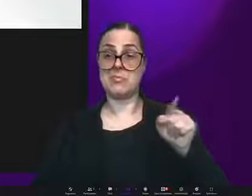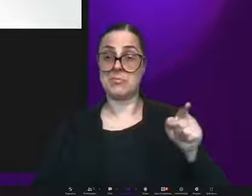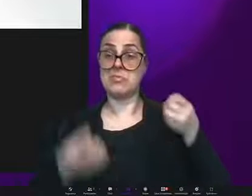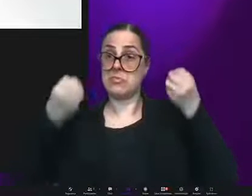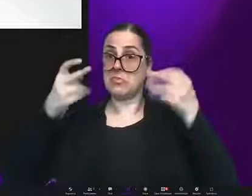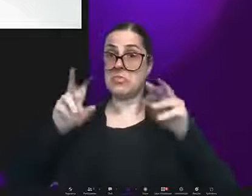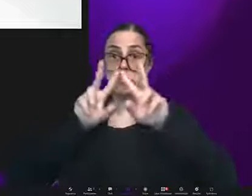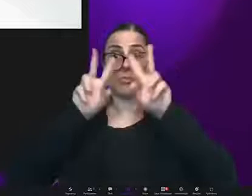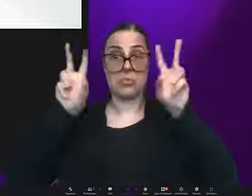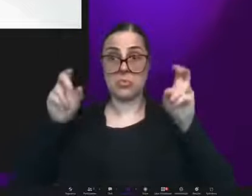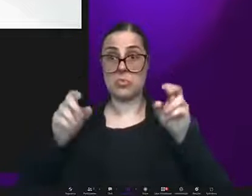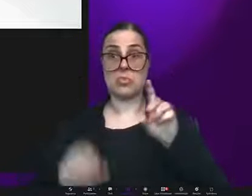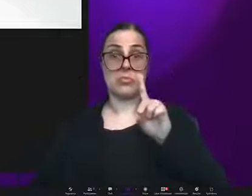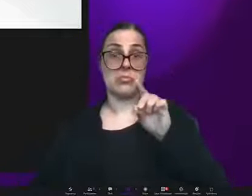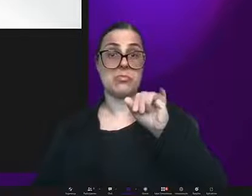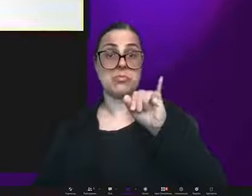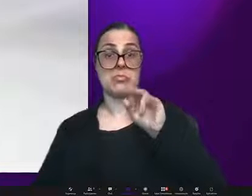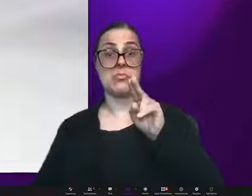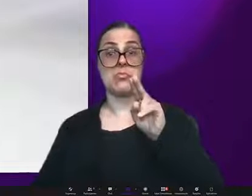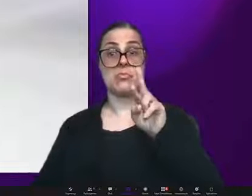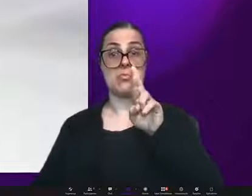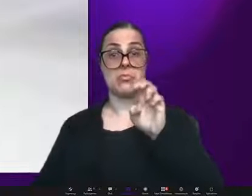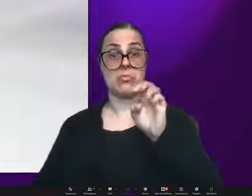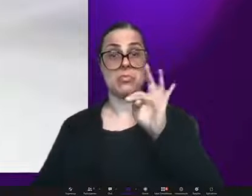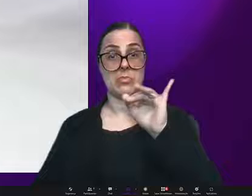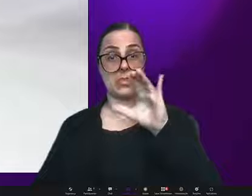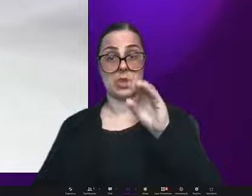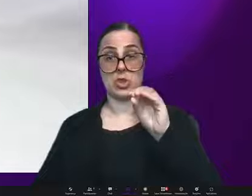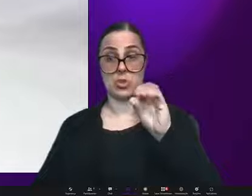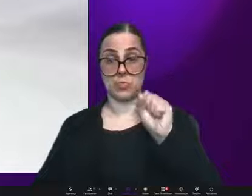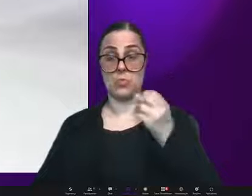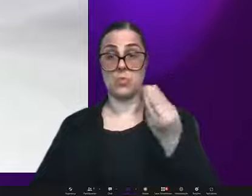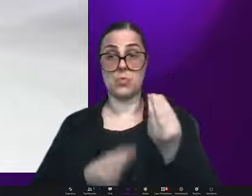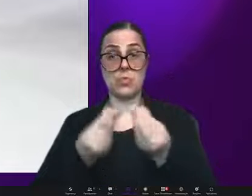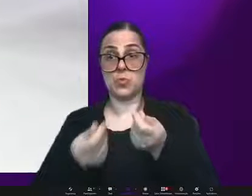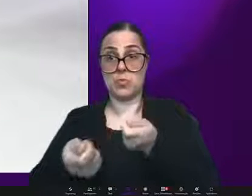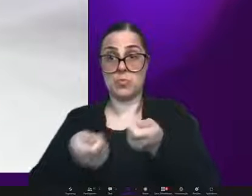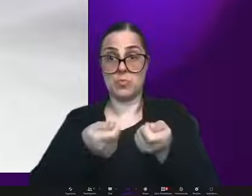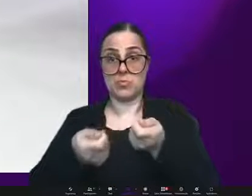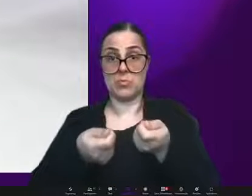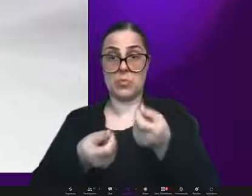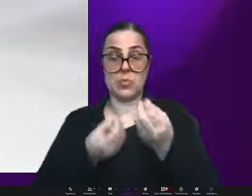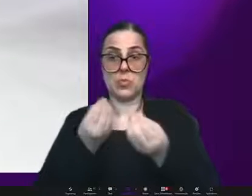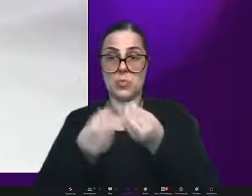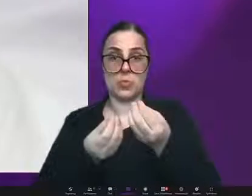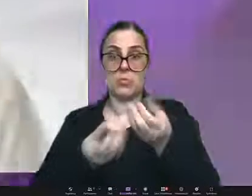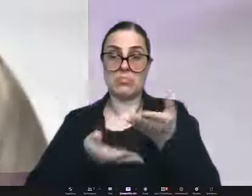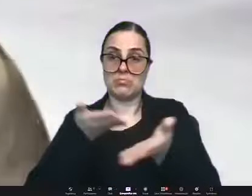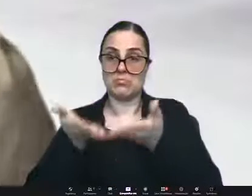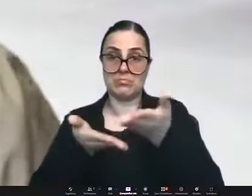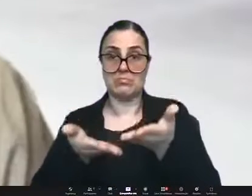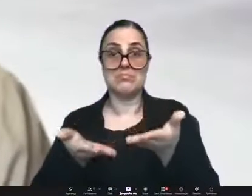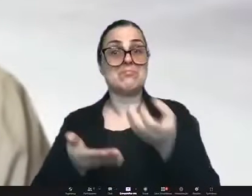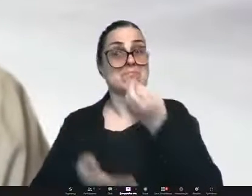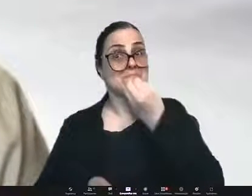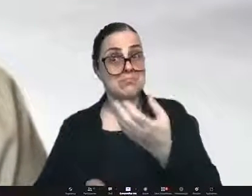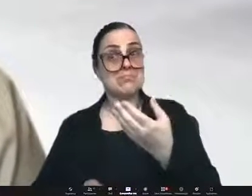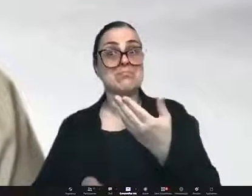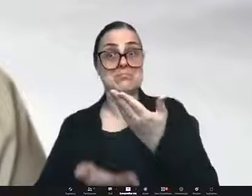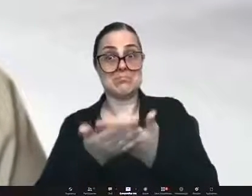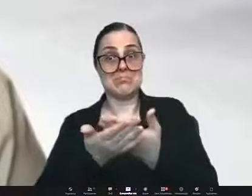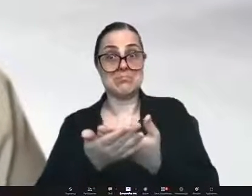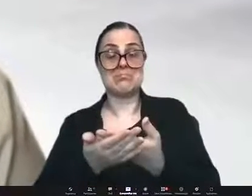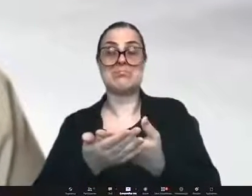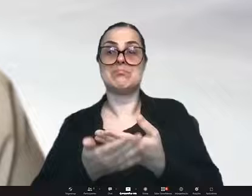Obrigado, Tiago. Obrigado, Cantoni. Muito bom dar essa sequência, então, com duas aulas que